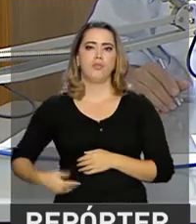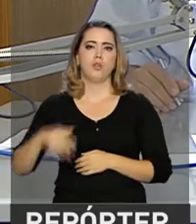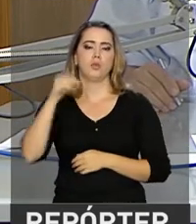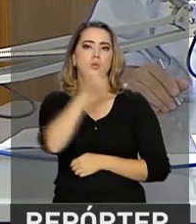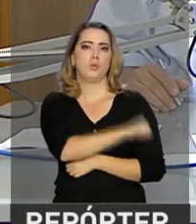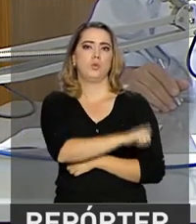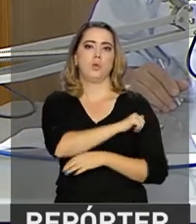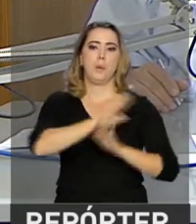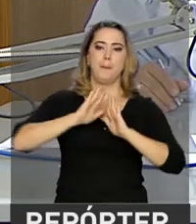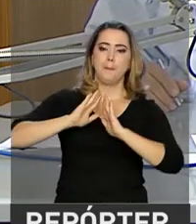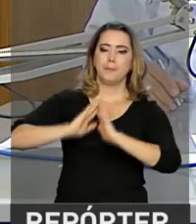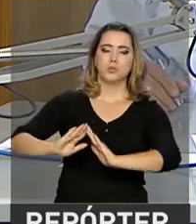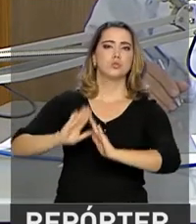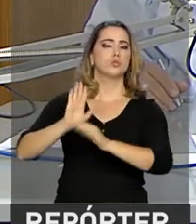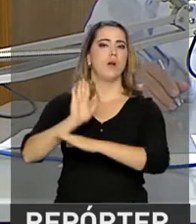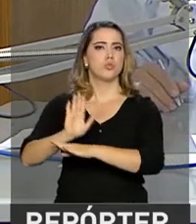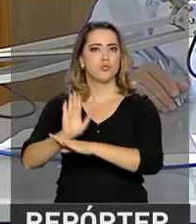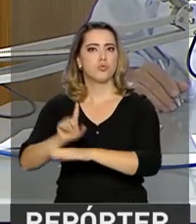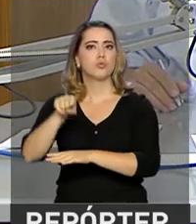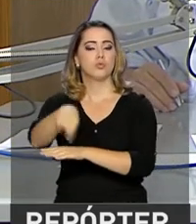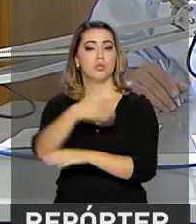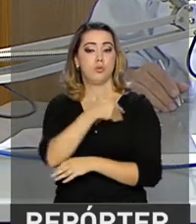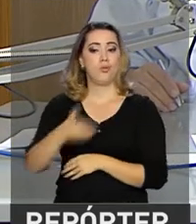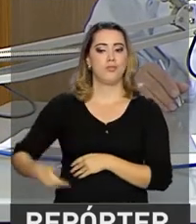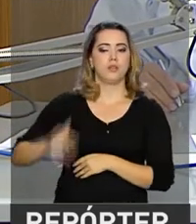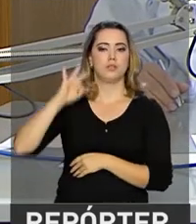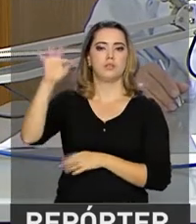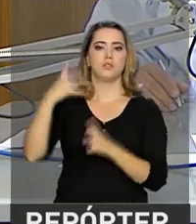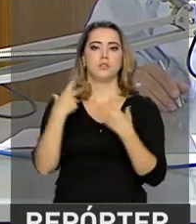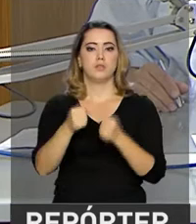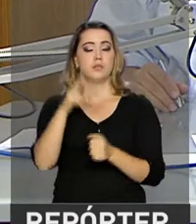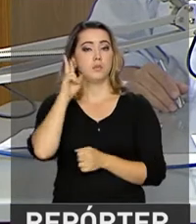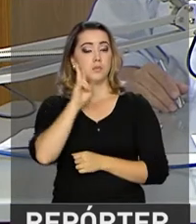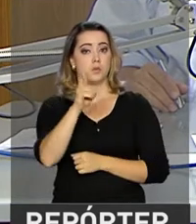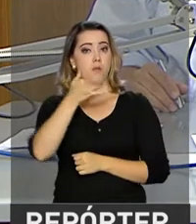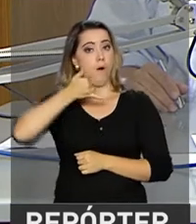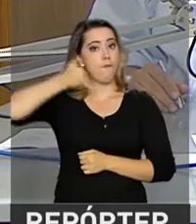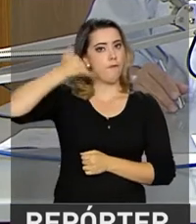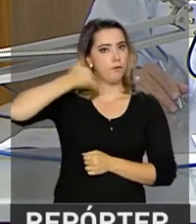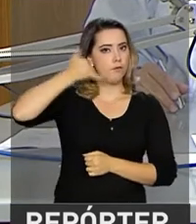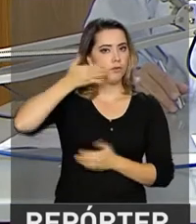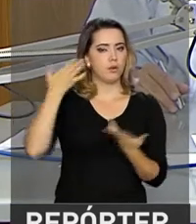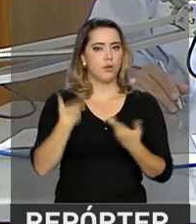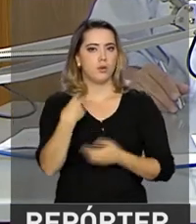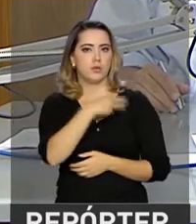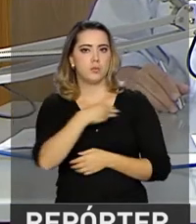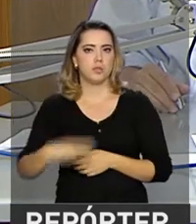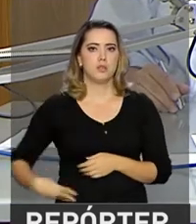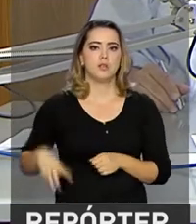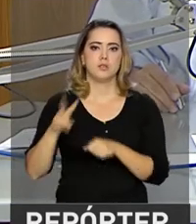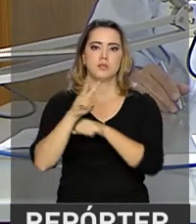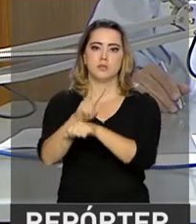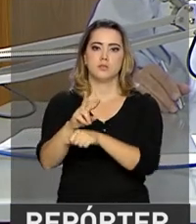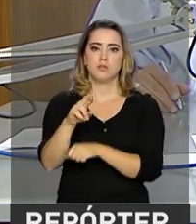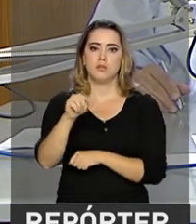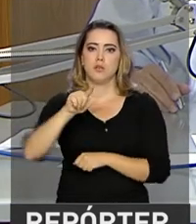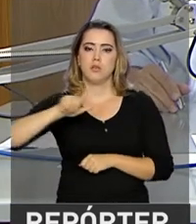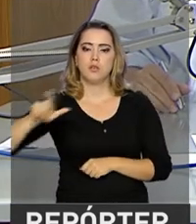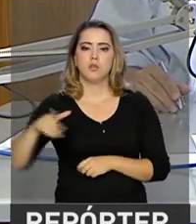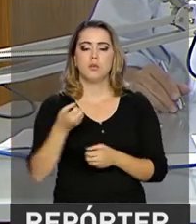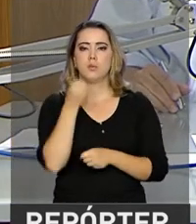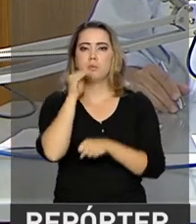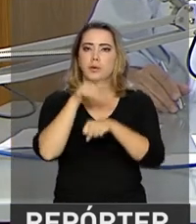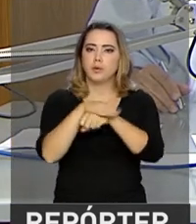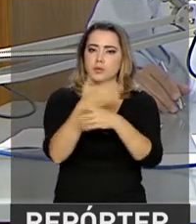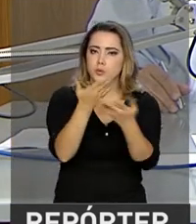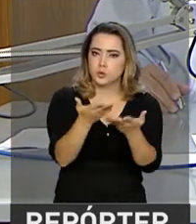federal. E para falar sobre esse assunto, a gente conversa ao vivo, por telefone, com o ministro da Defesa, Raul Jungmann. Boa